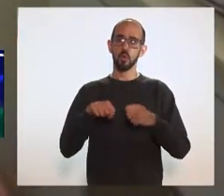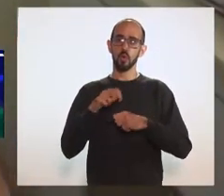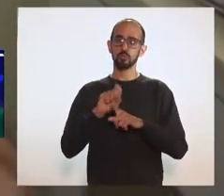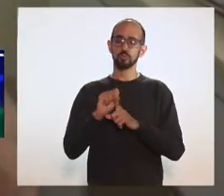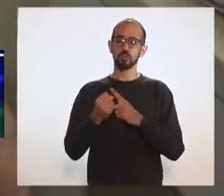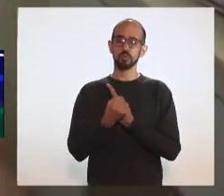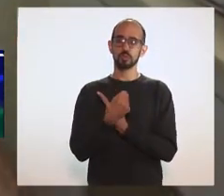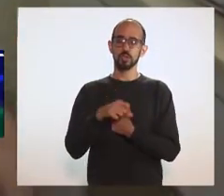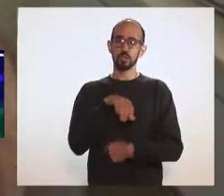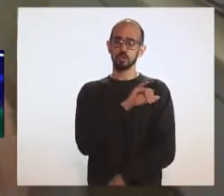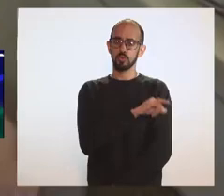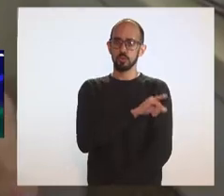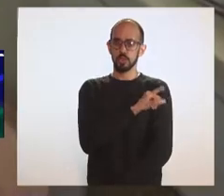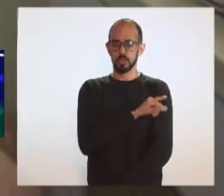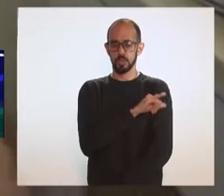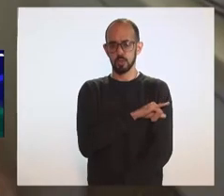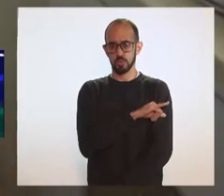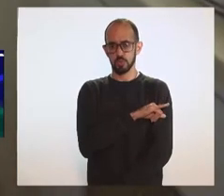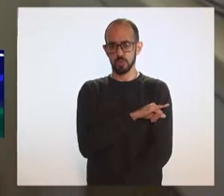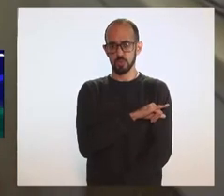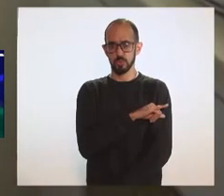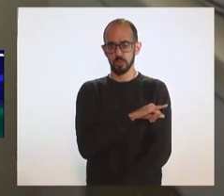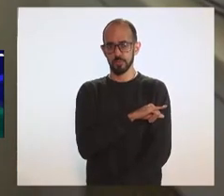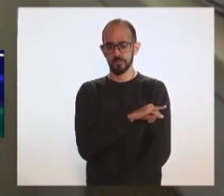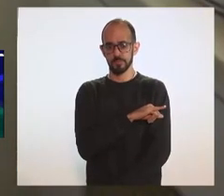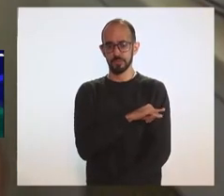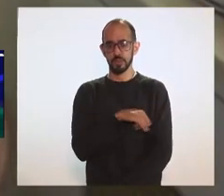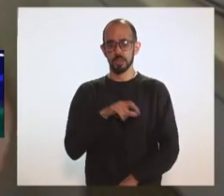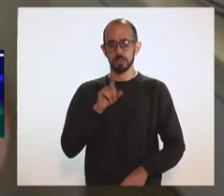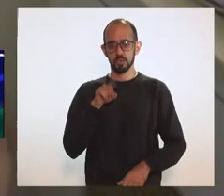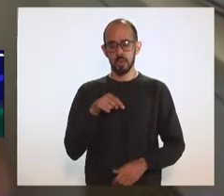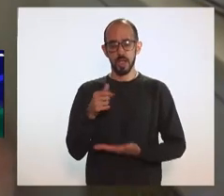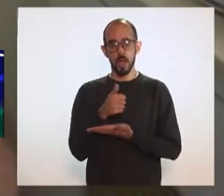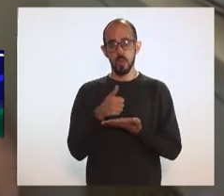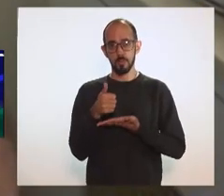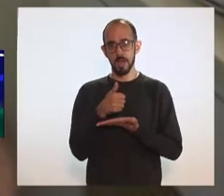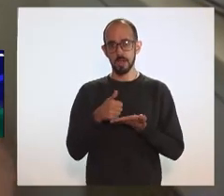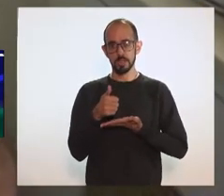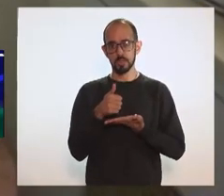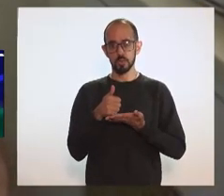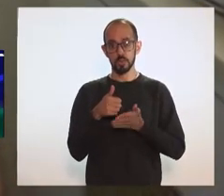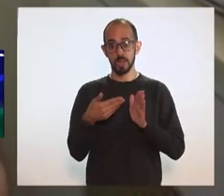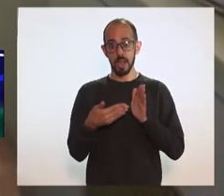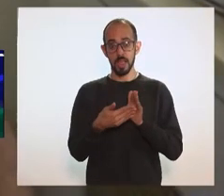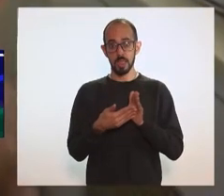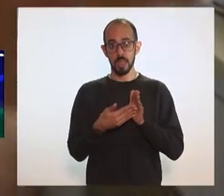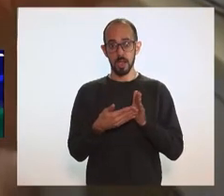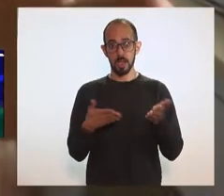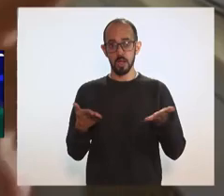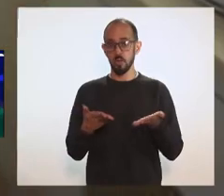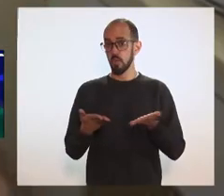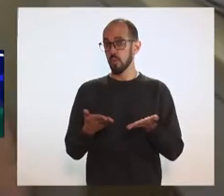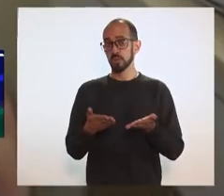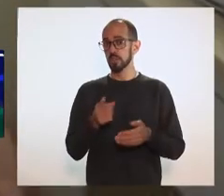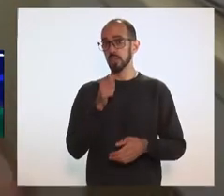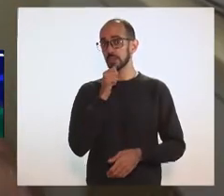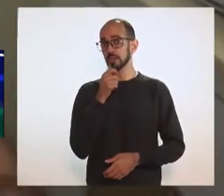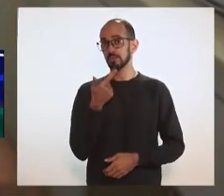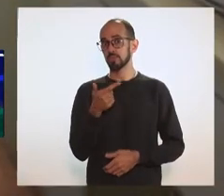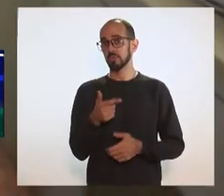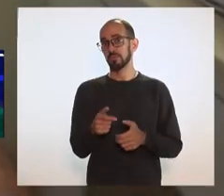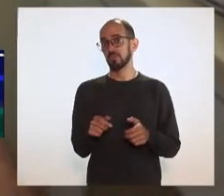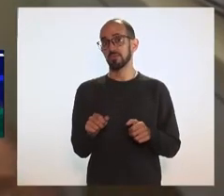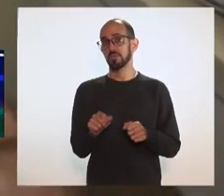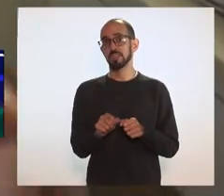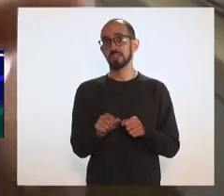Janeiro. Esse é o vovó viúva, que até a presente data não foi cumprida. E a gente tem que